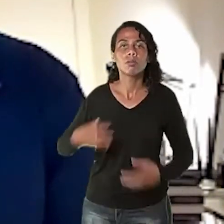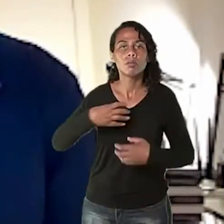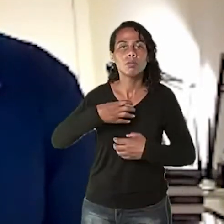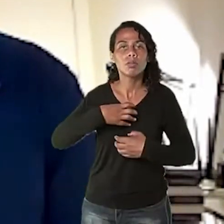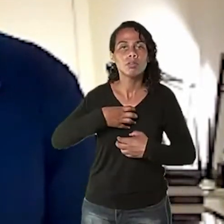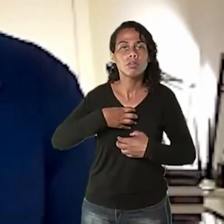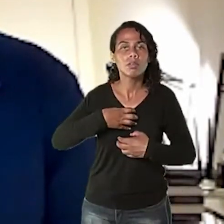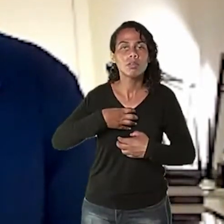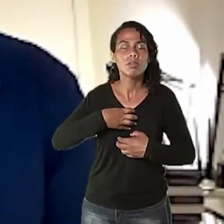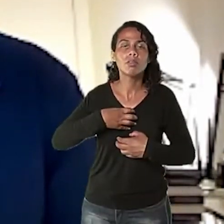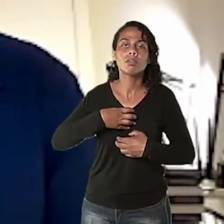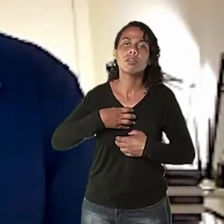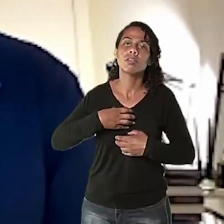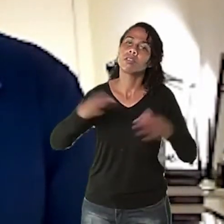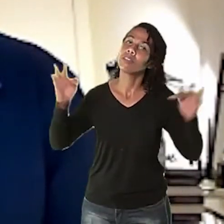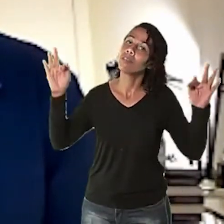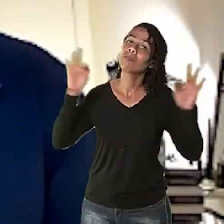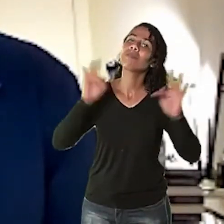multiplicidade de